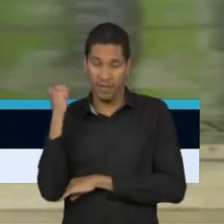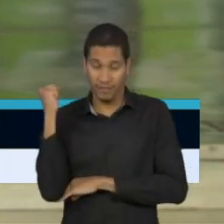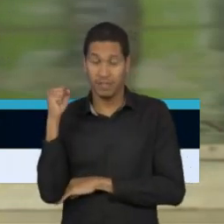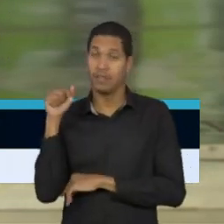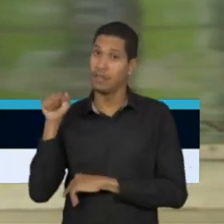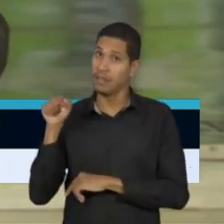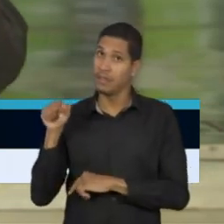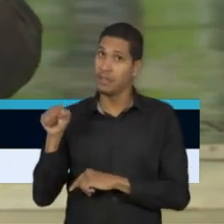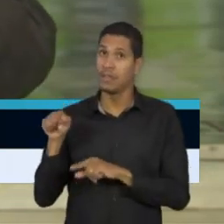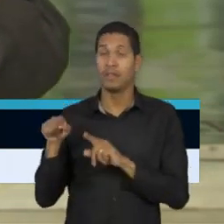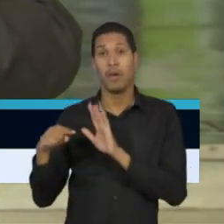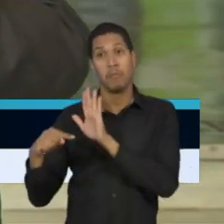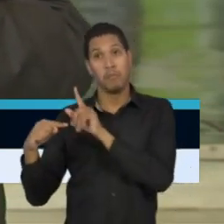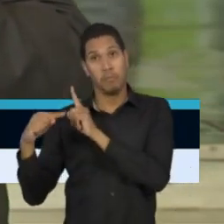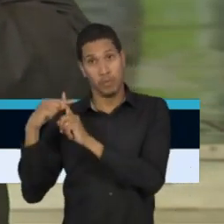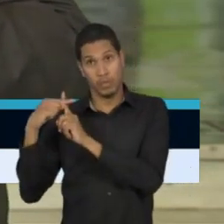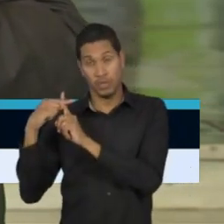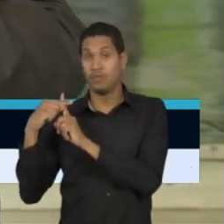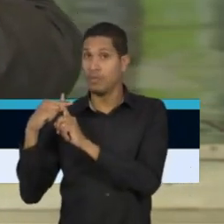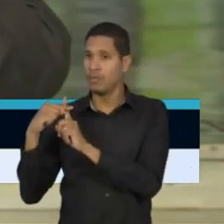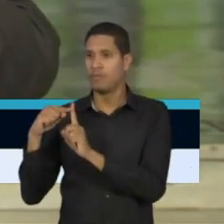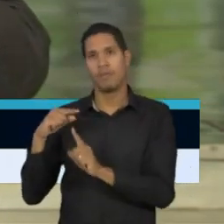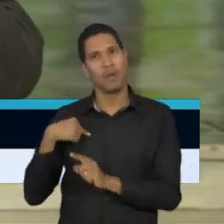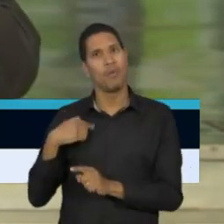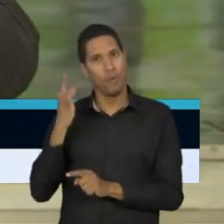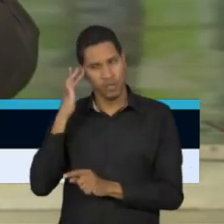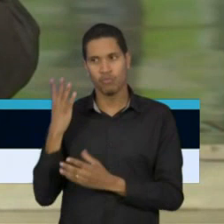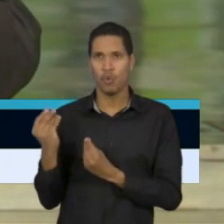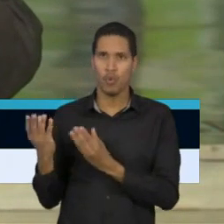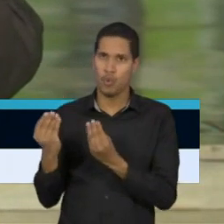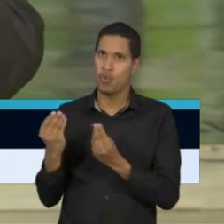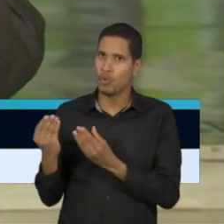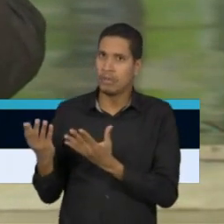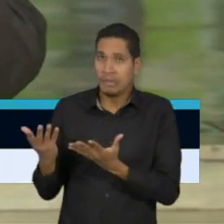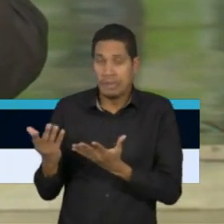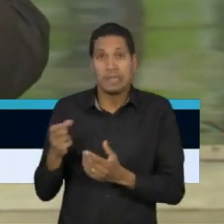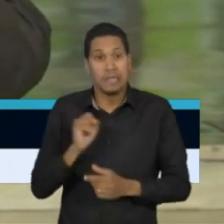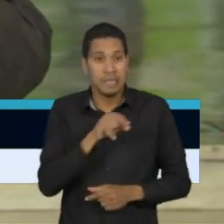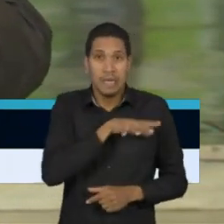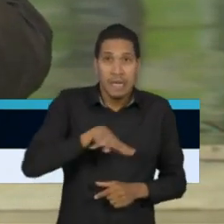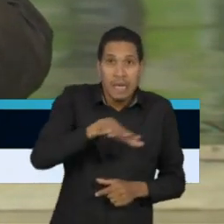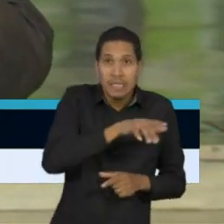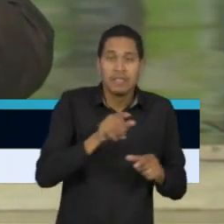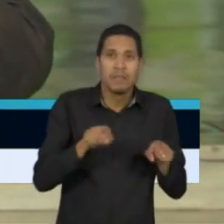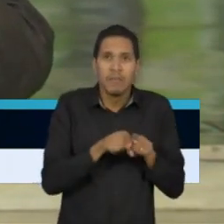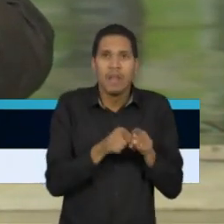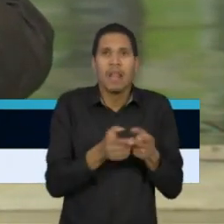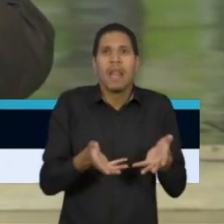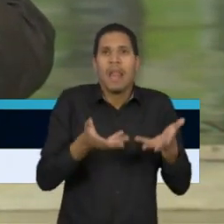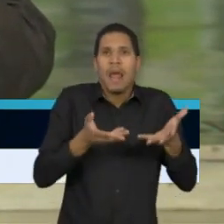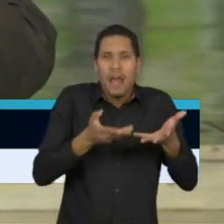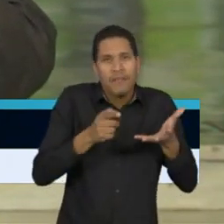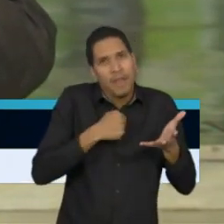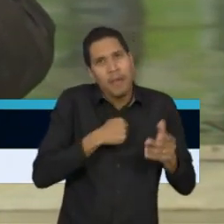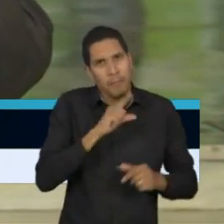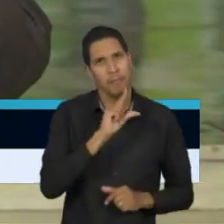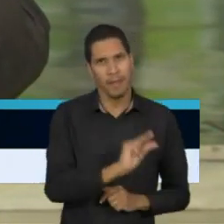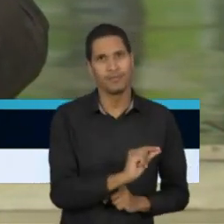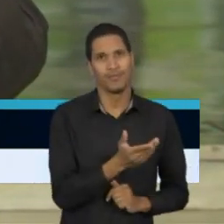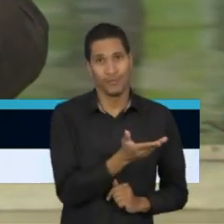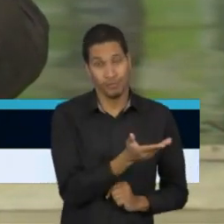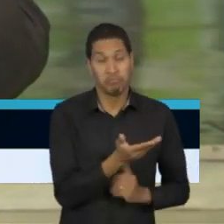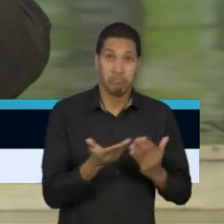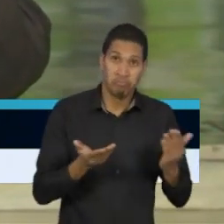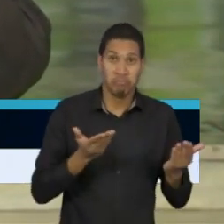possibilidade de positivo vai ser muito alta. E entre aqueles dos casos leves a positividade é bem menor.